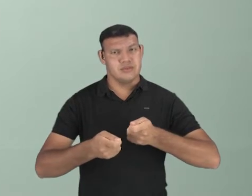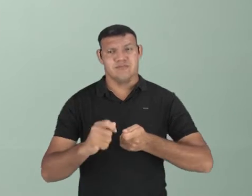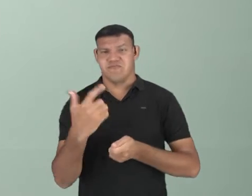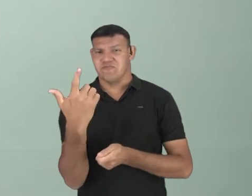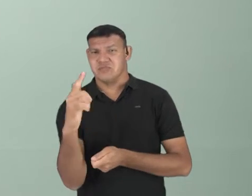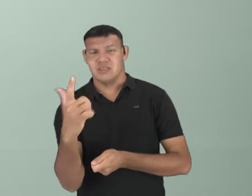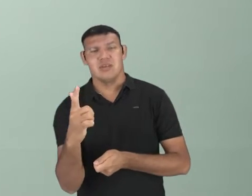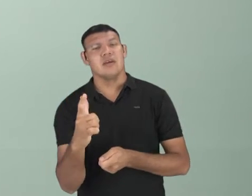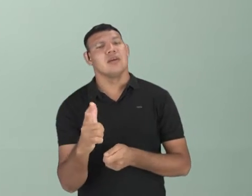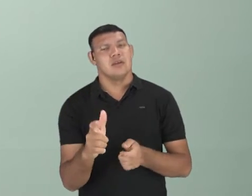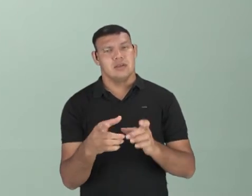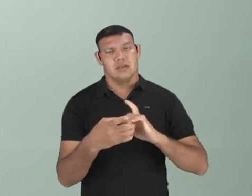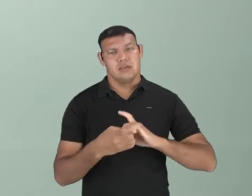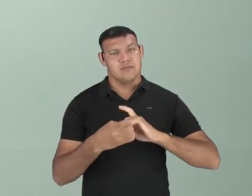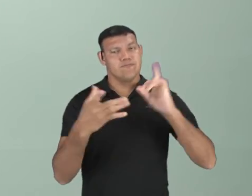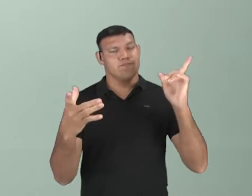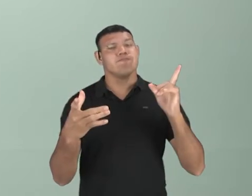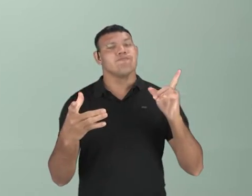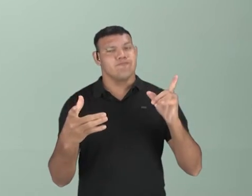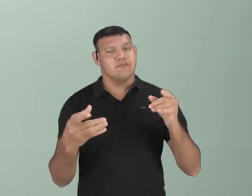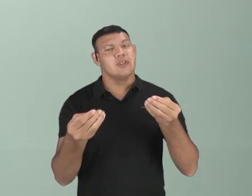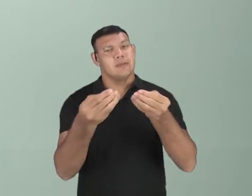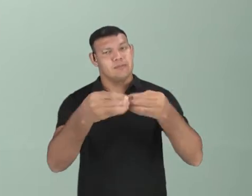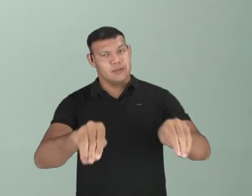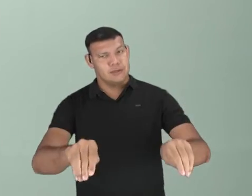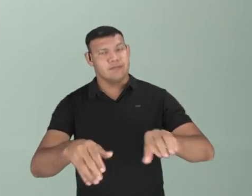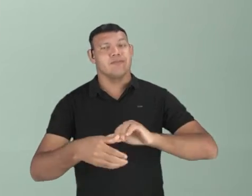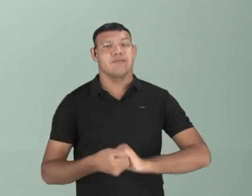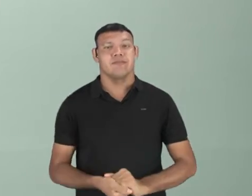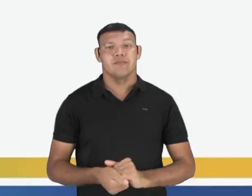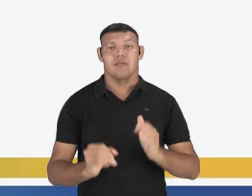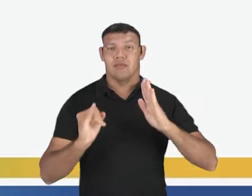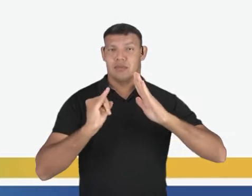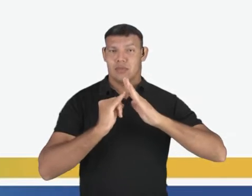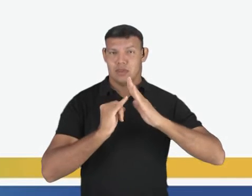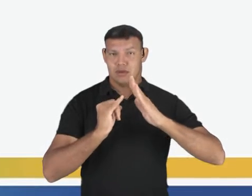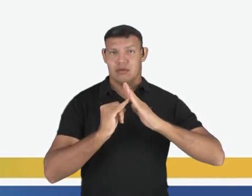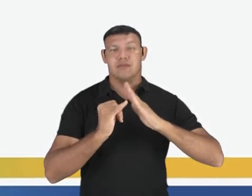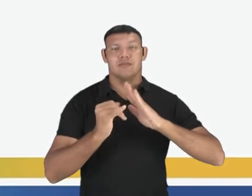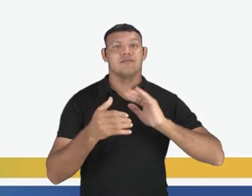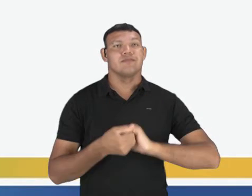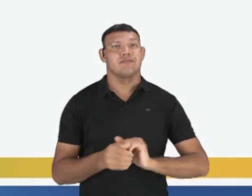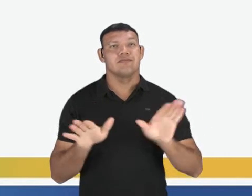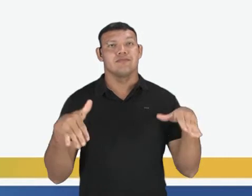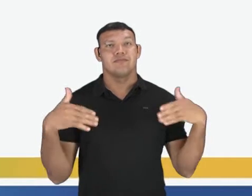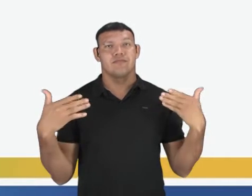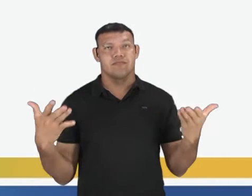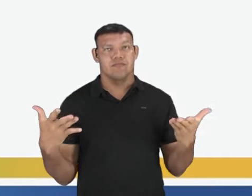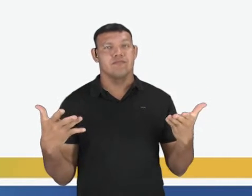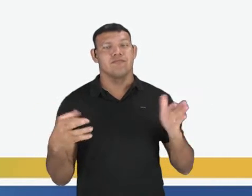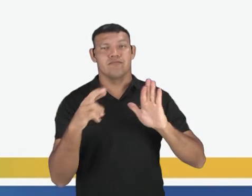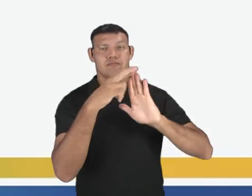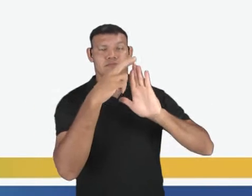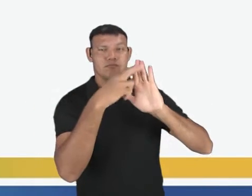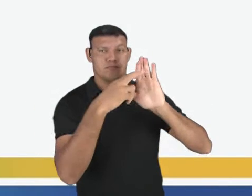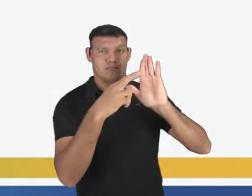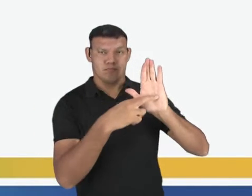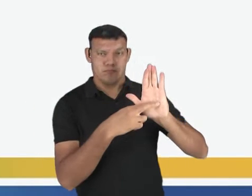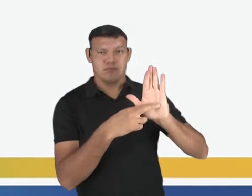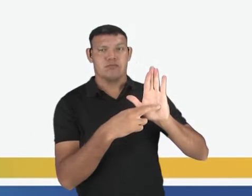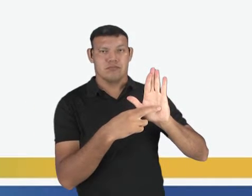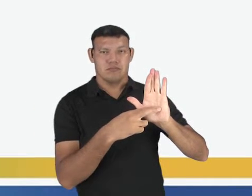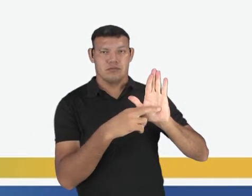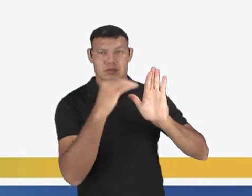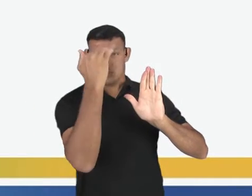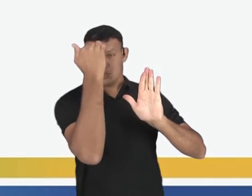processo ele vai ser, então, abalado, tá, pessoal? As instituições são, portanto, as regras